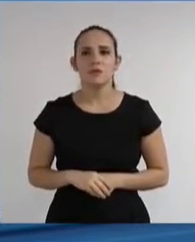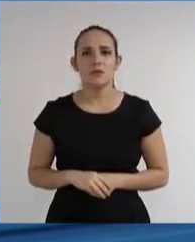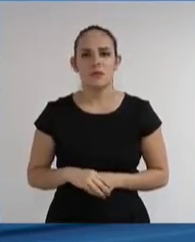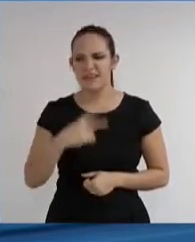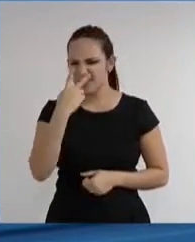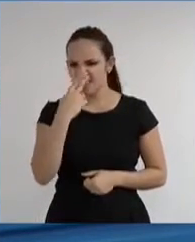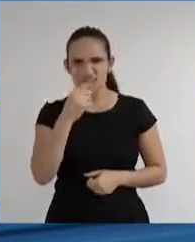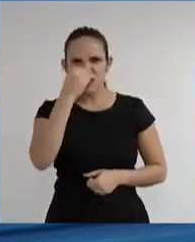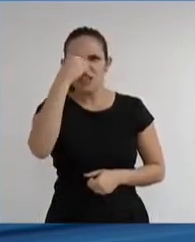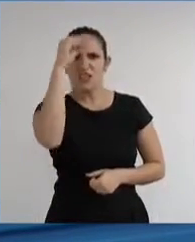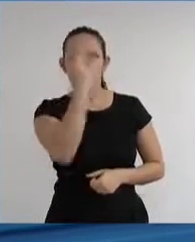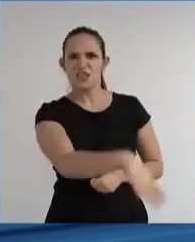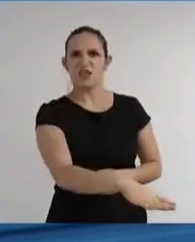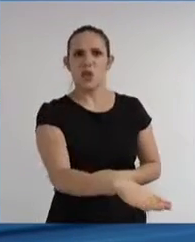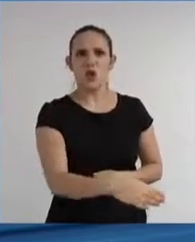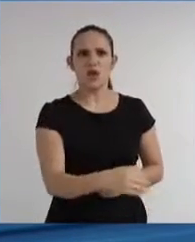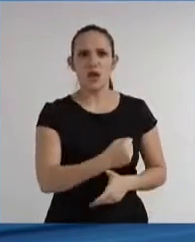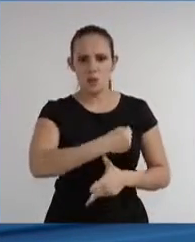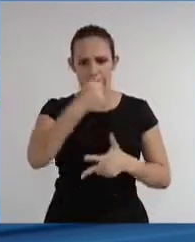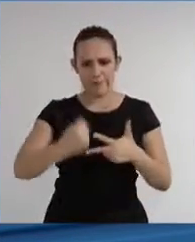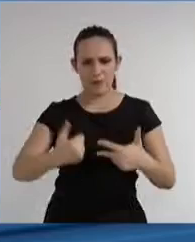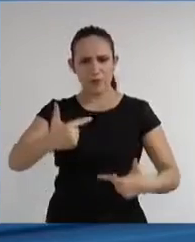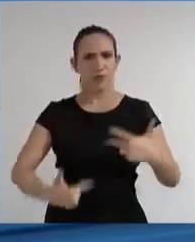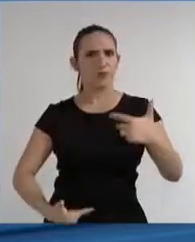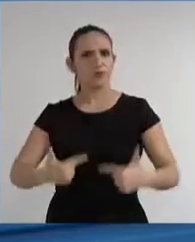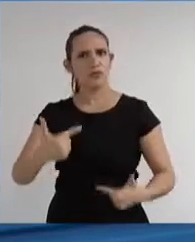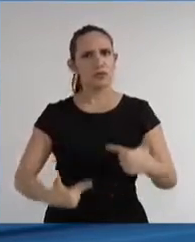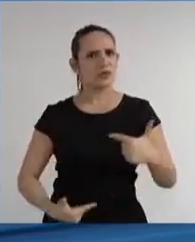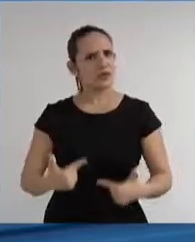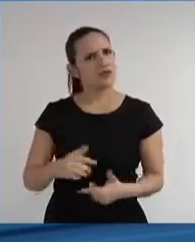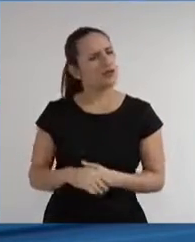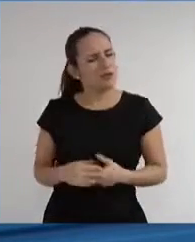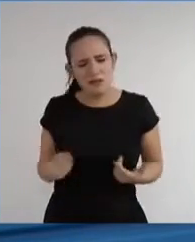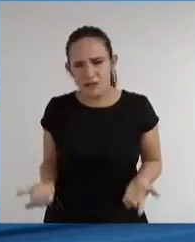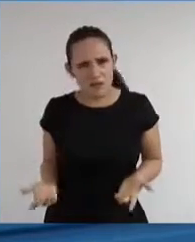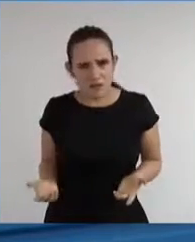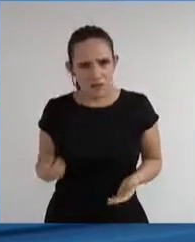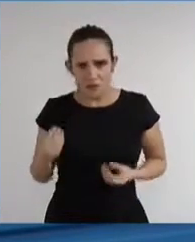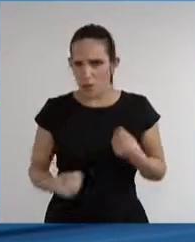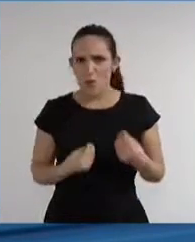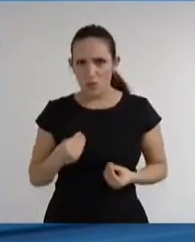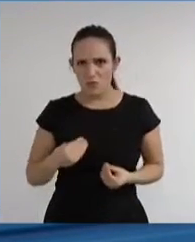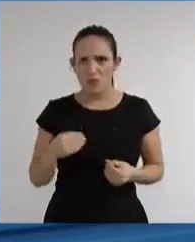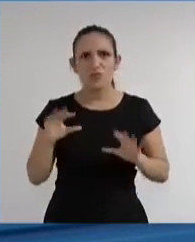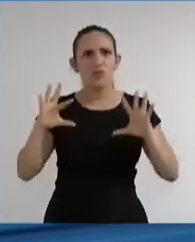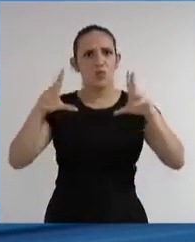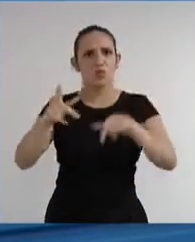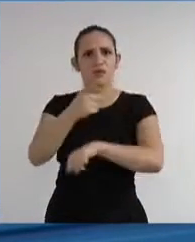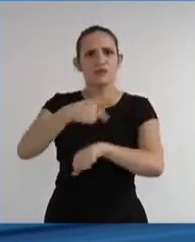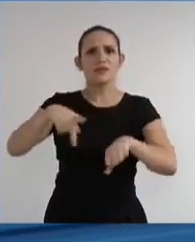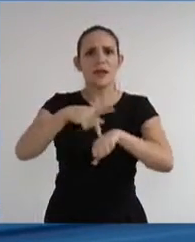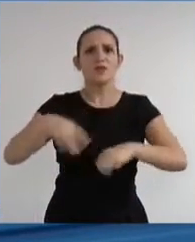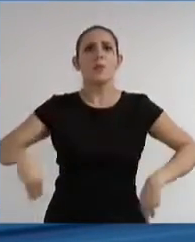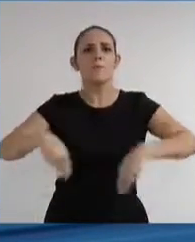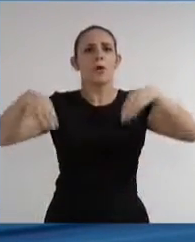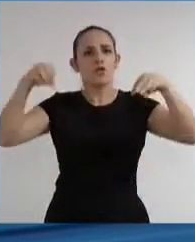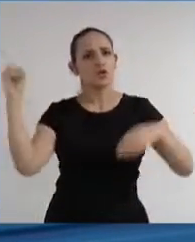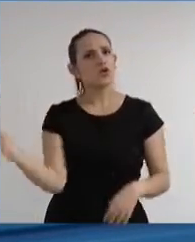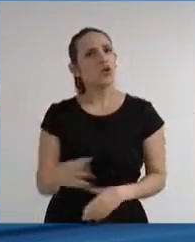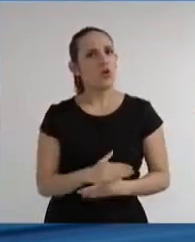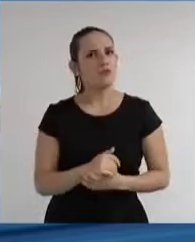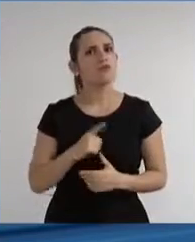desconsiderando totalmente o poder político. E não existe organização no mundo, em nenhum Estado moderno, que não tenha